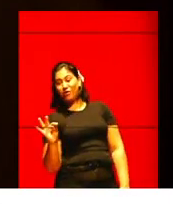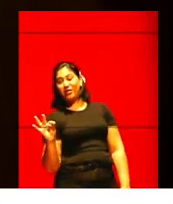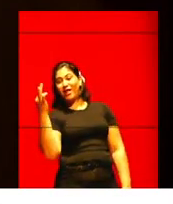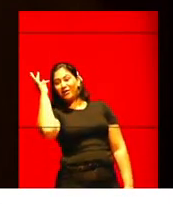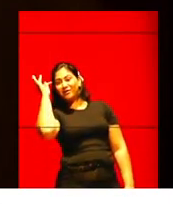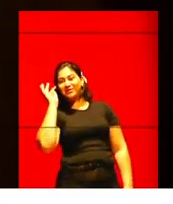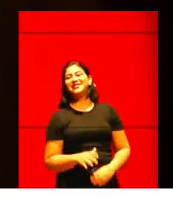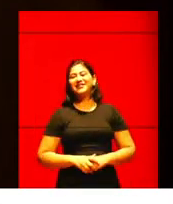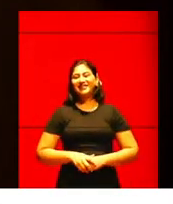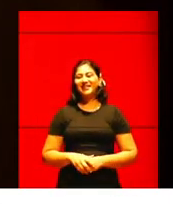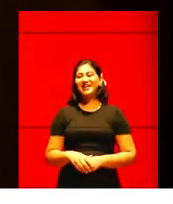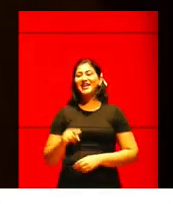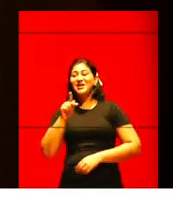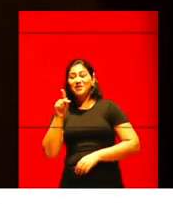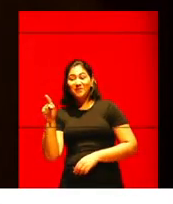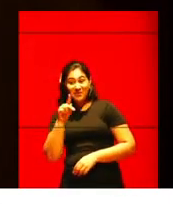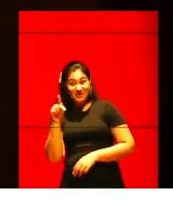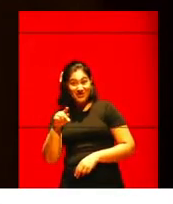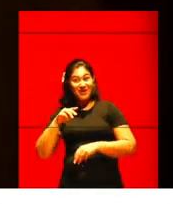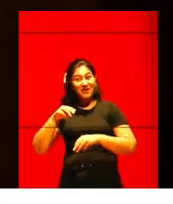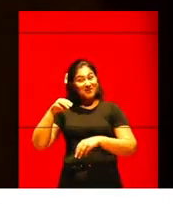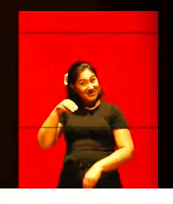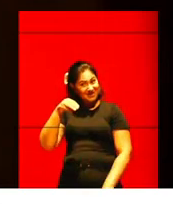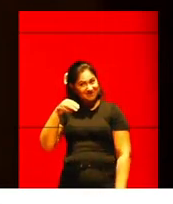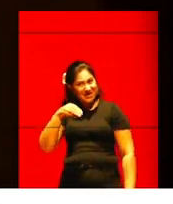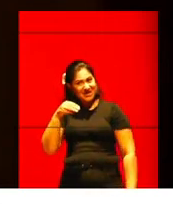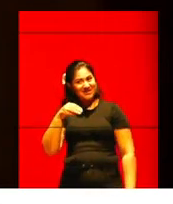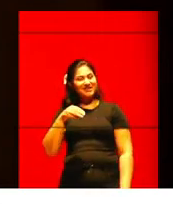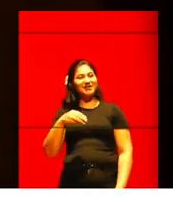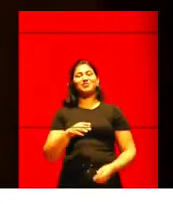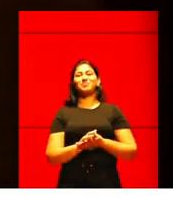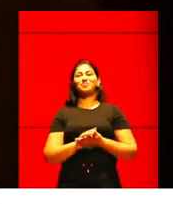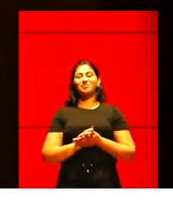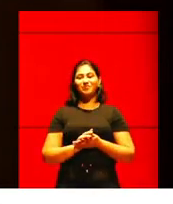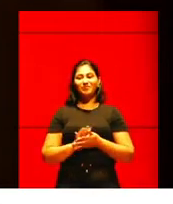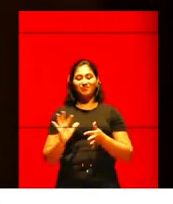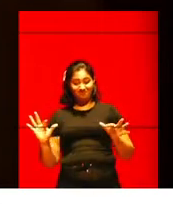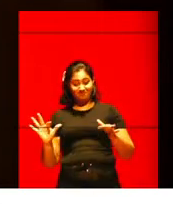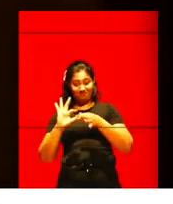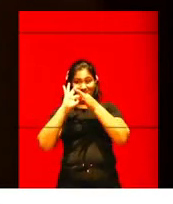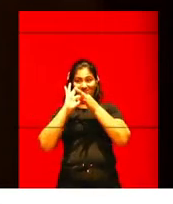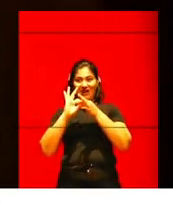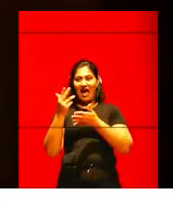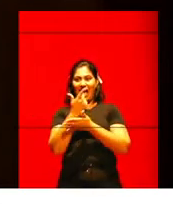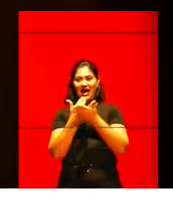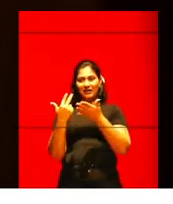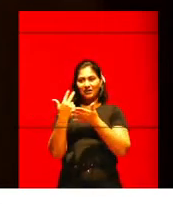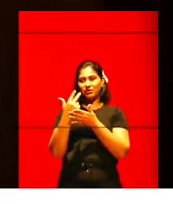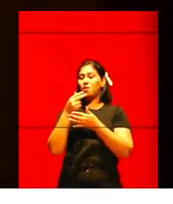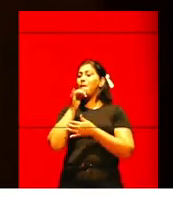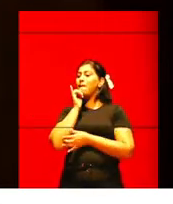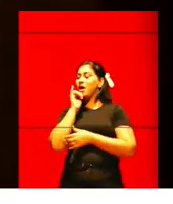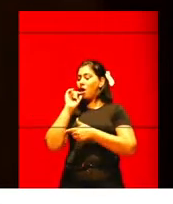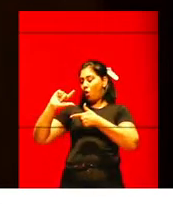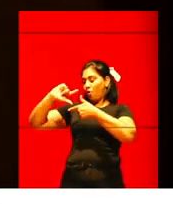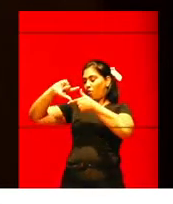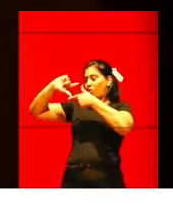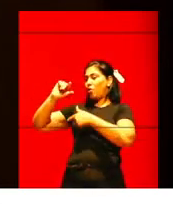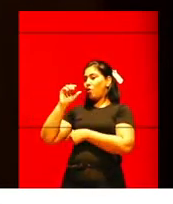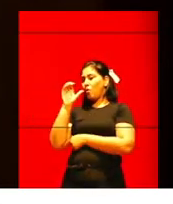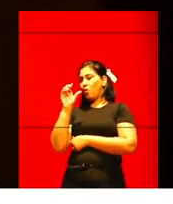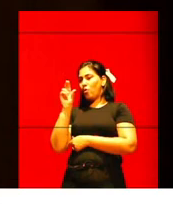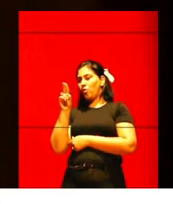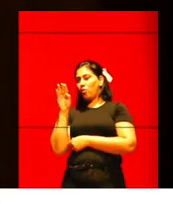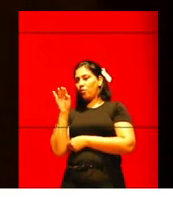matemática? Aí, ó. Quando a literatura, a arte e a matemática se uniram. Cubismo. Os caras vão usar